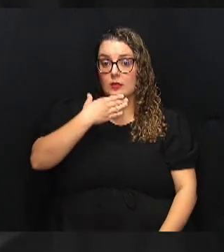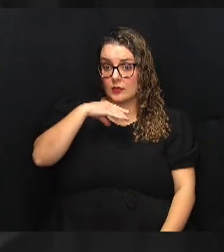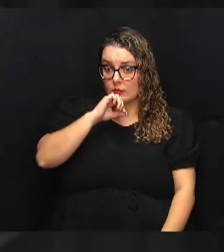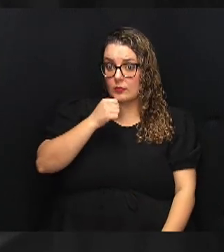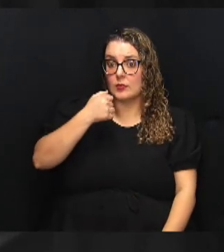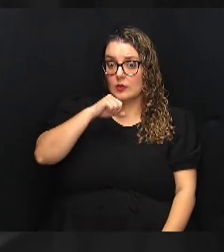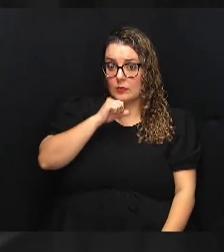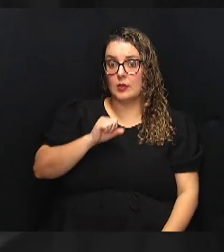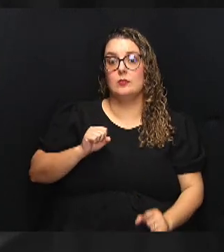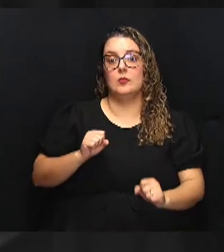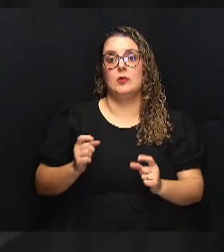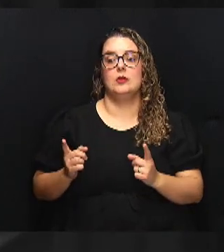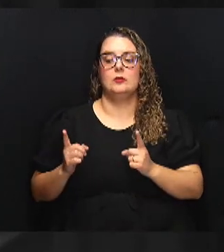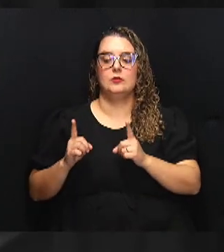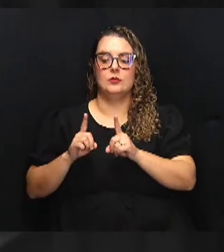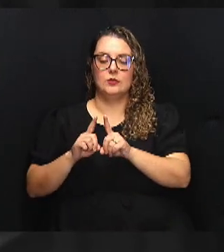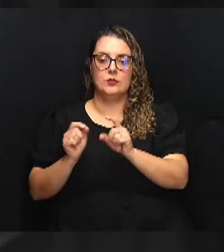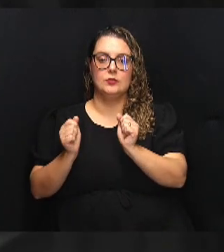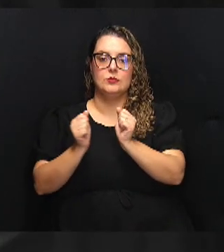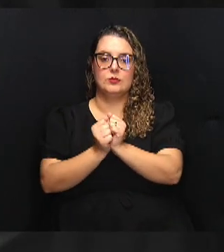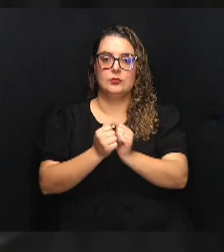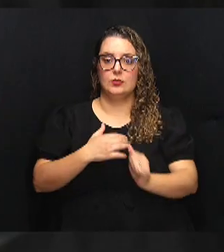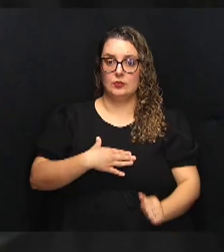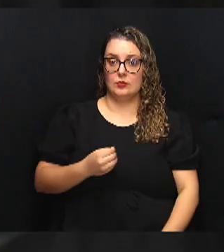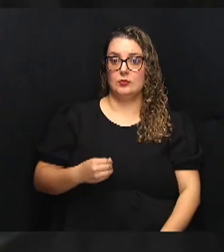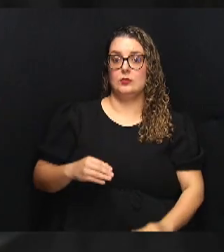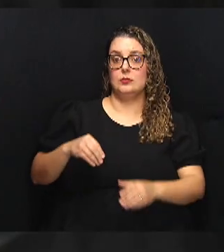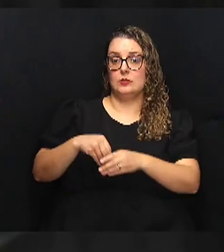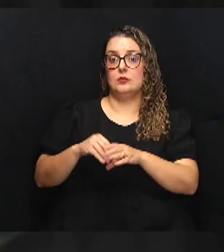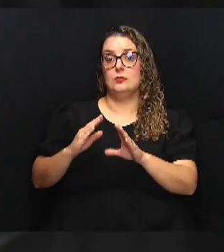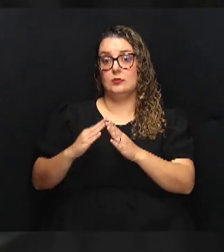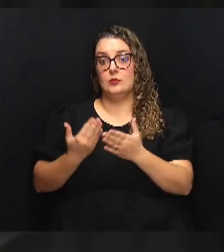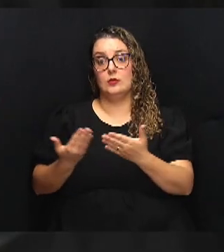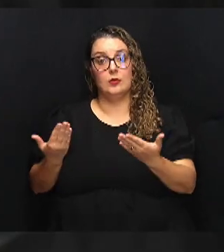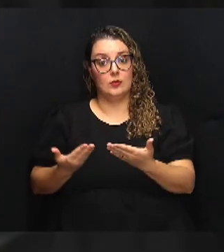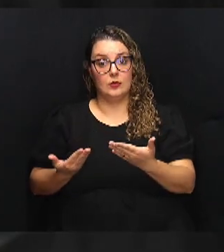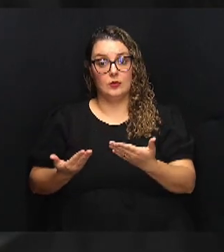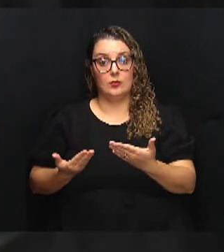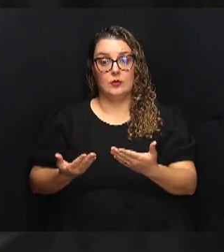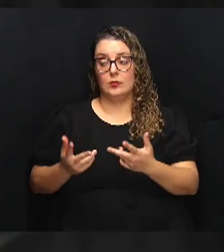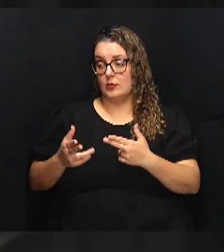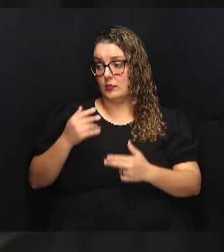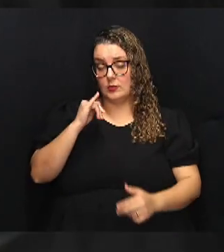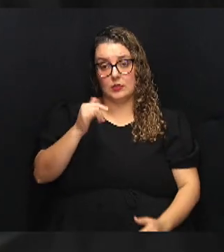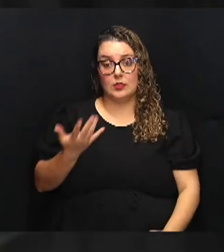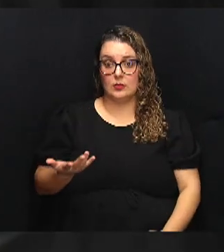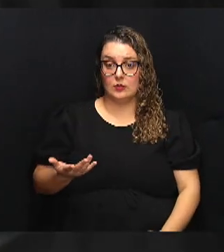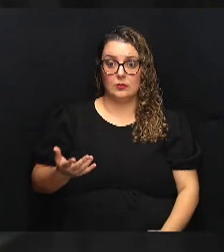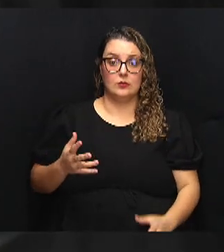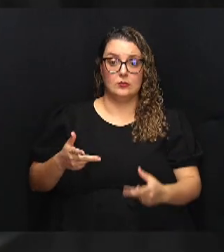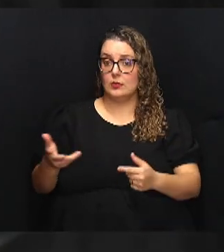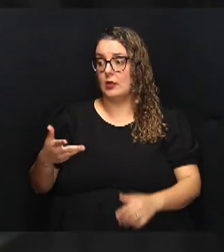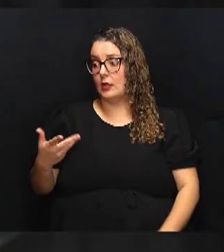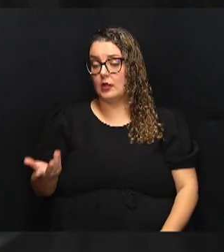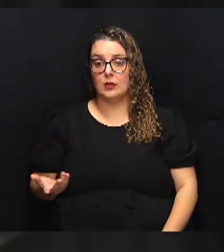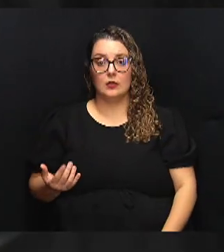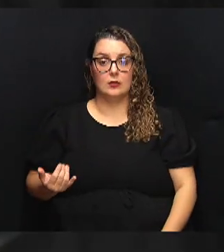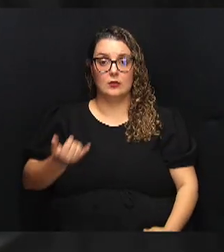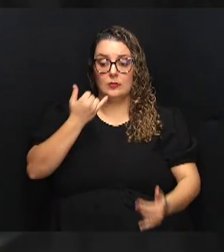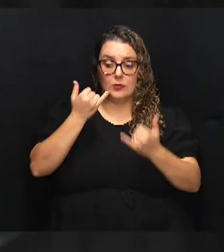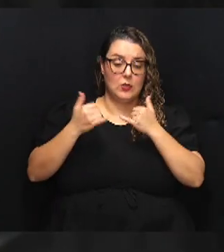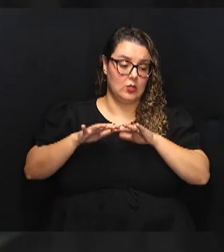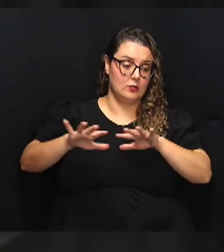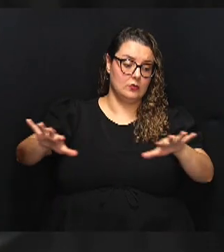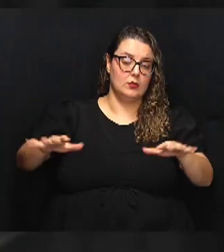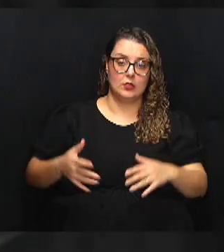possa se aproximar um pouco da vida do filho na escola. Né? Hoje está todo mundo o que você falou, todo mundo rápido, todo mundo no celular, o celular